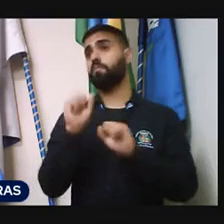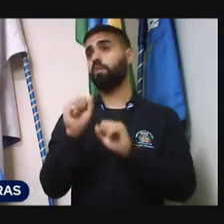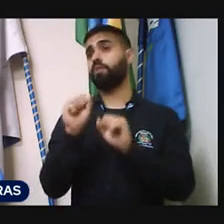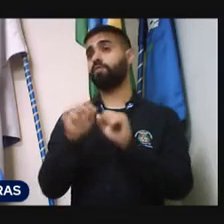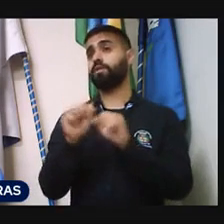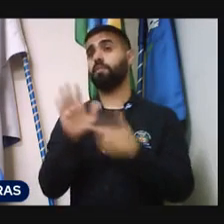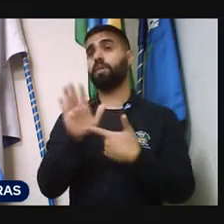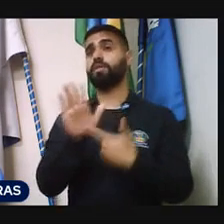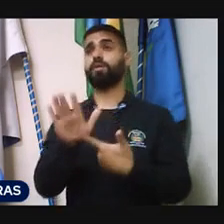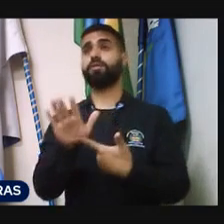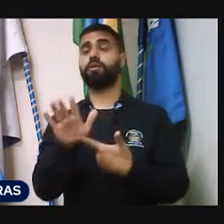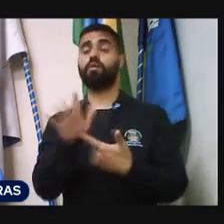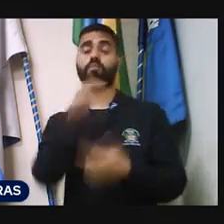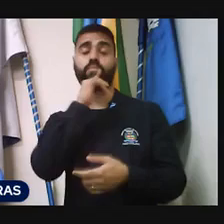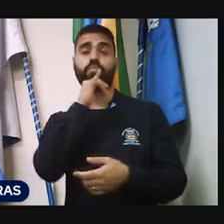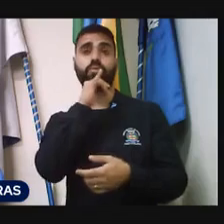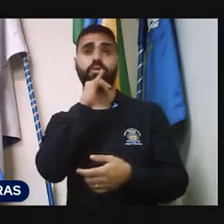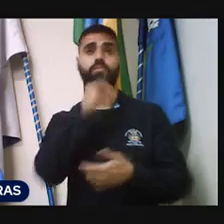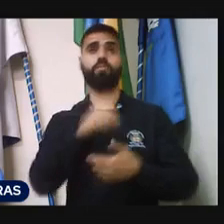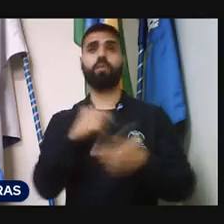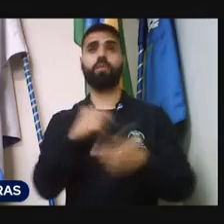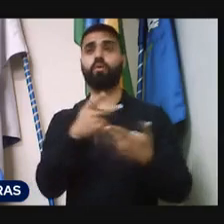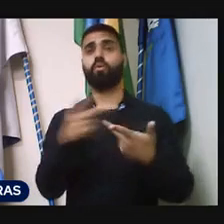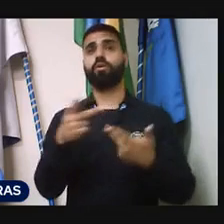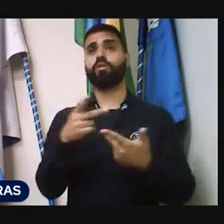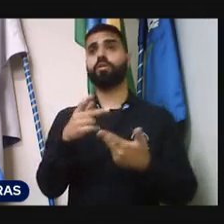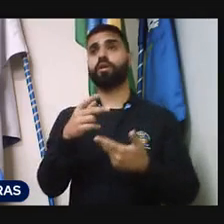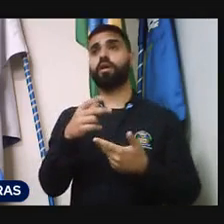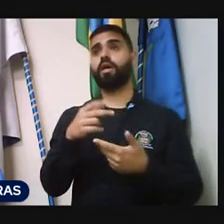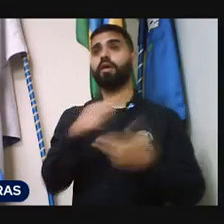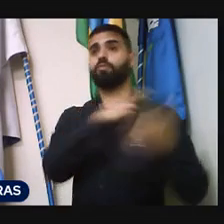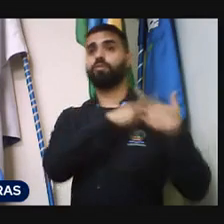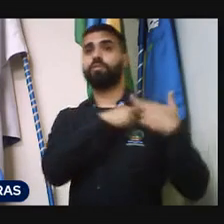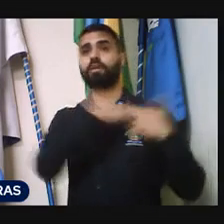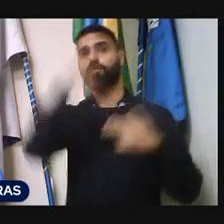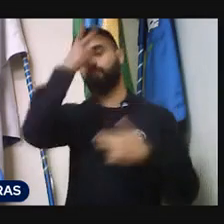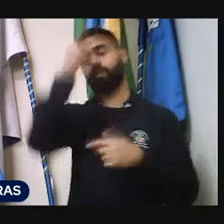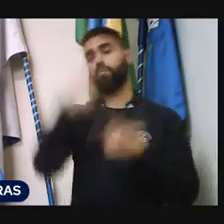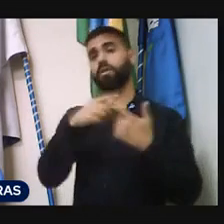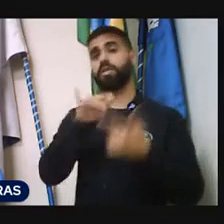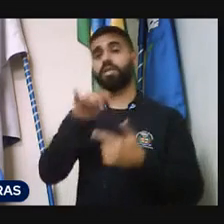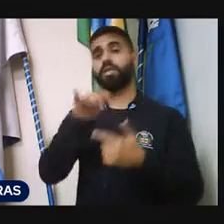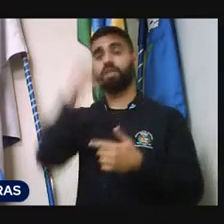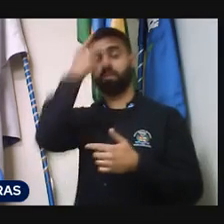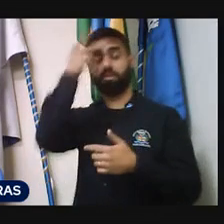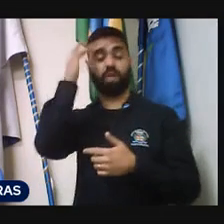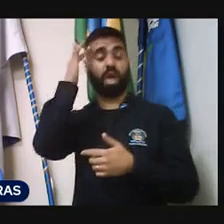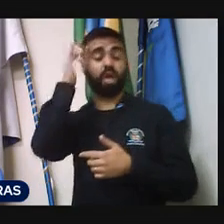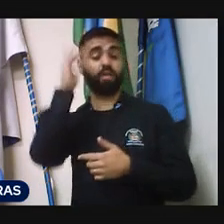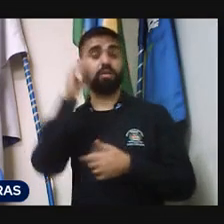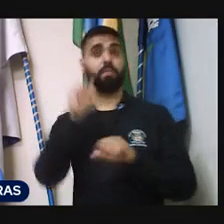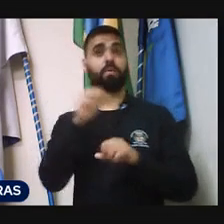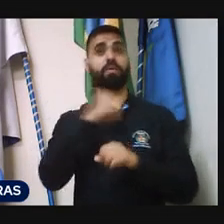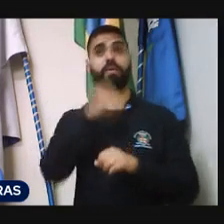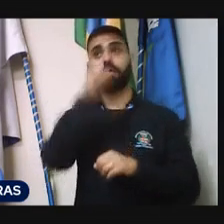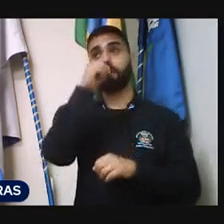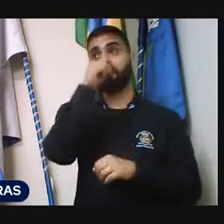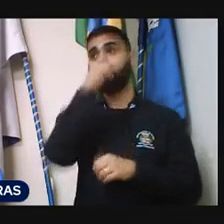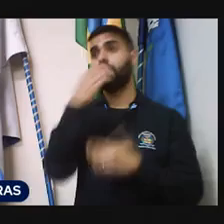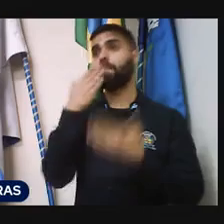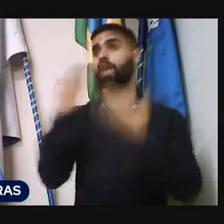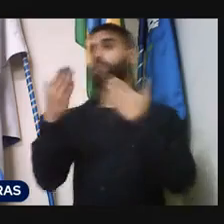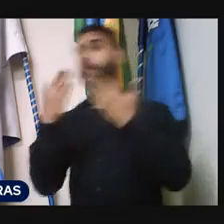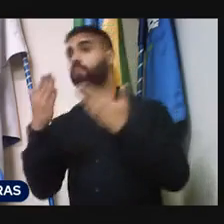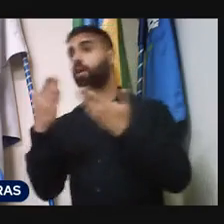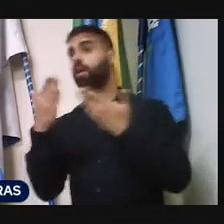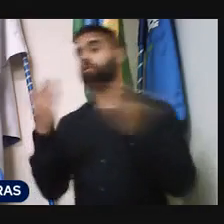para uma situação que é de proativa do prefeito são as pessoas es podem achar que a gente possa aí vai um pé de outro